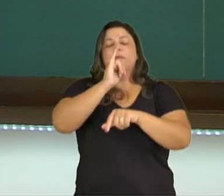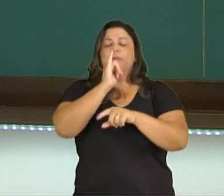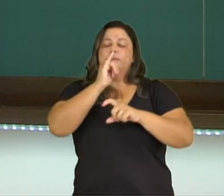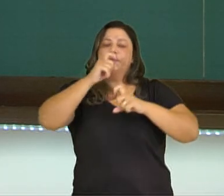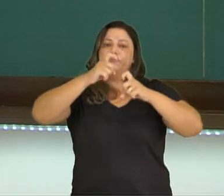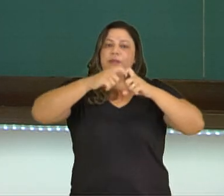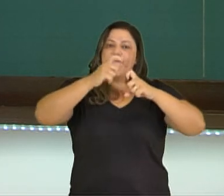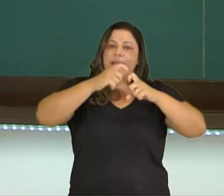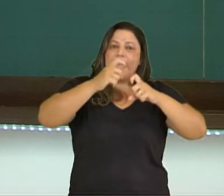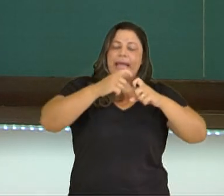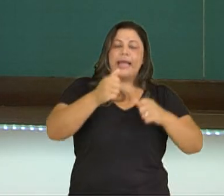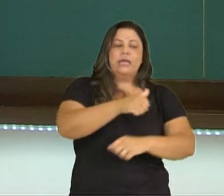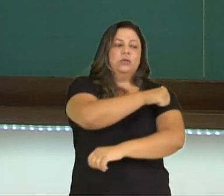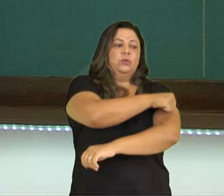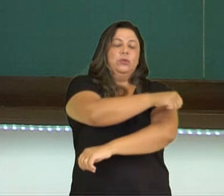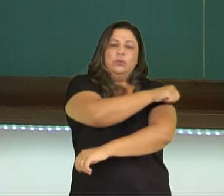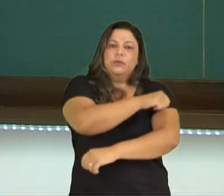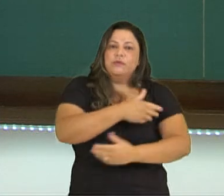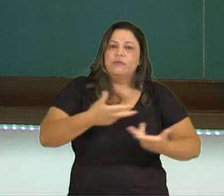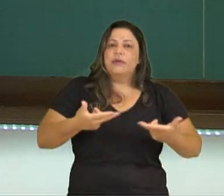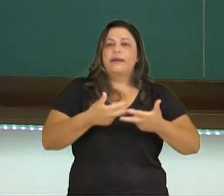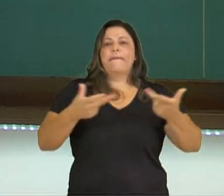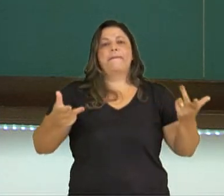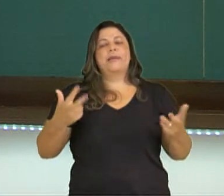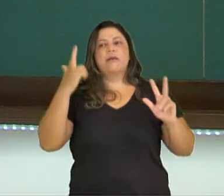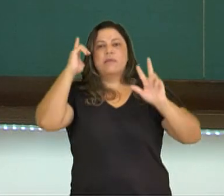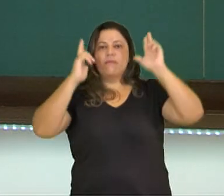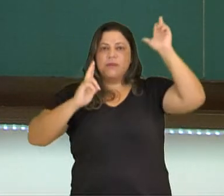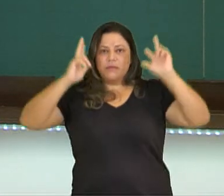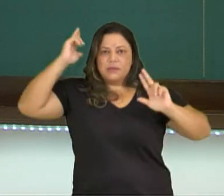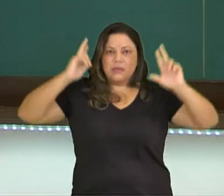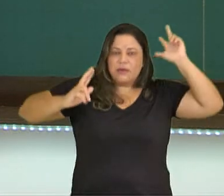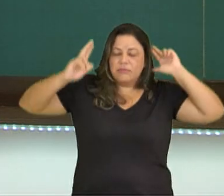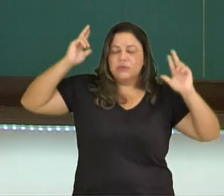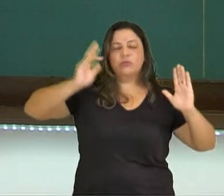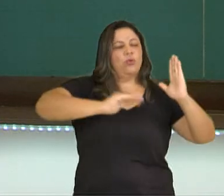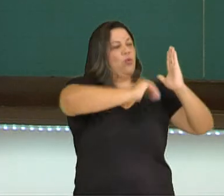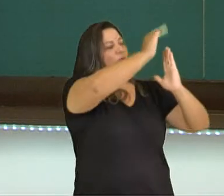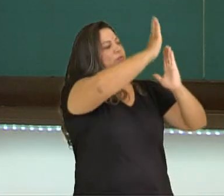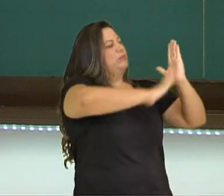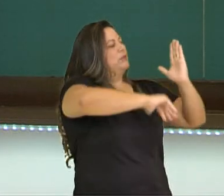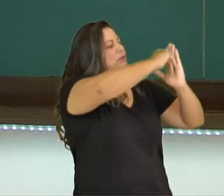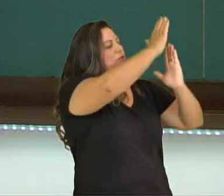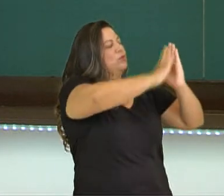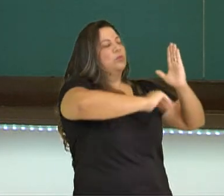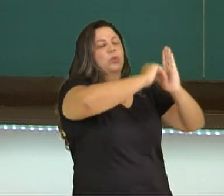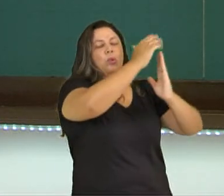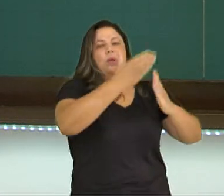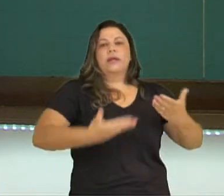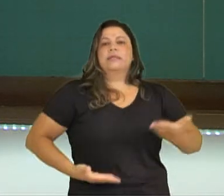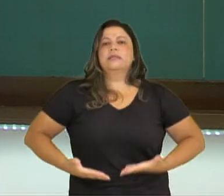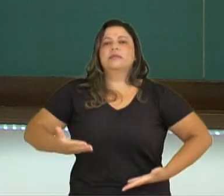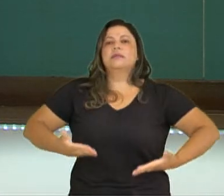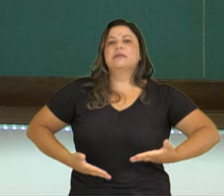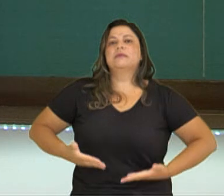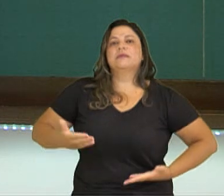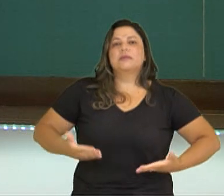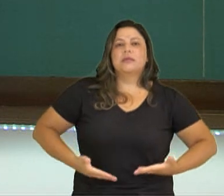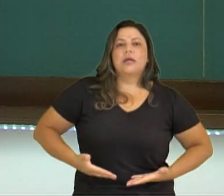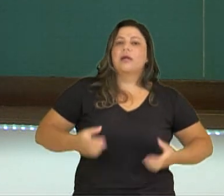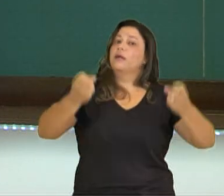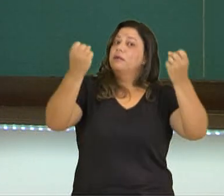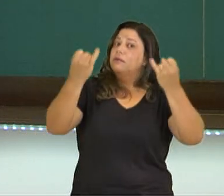quando eu falo do enfermeiro, quando eu falo do cabeleireiro, quando eu falo do pintor, quando eu falo da empregada doméstica, eu estou falando